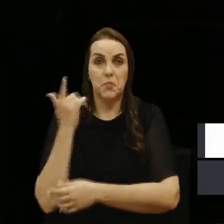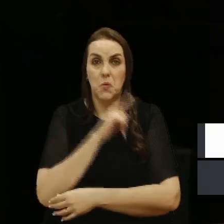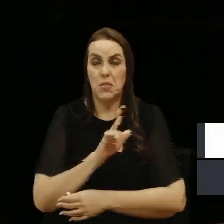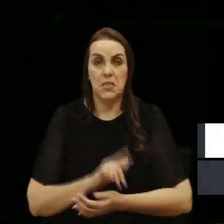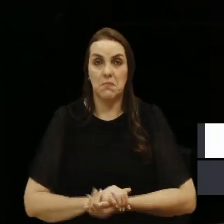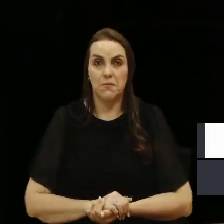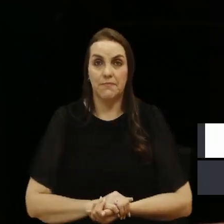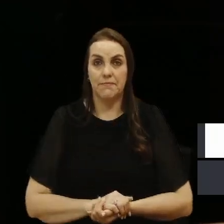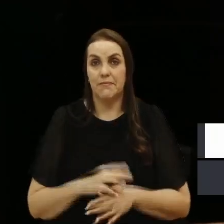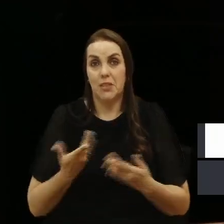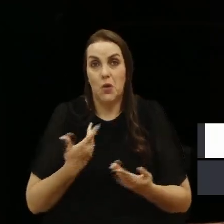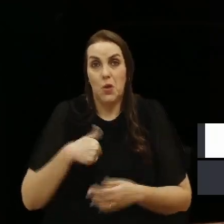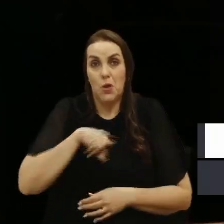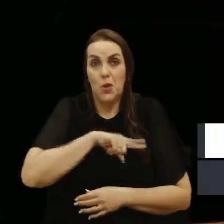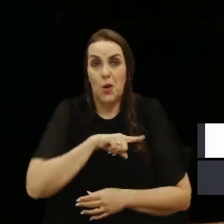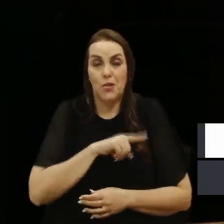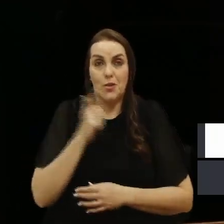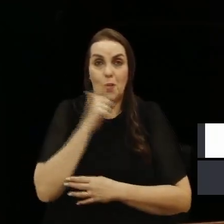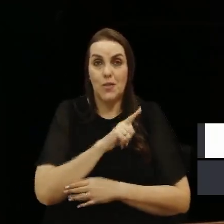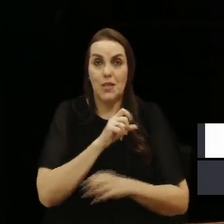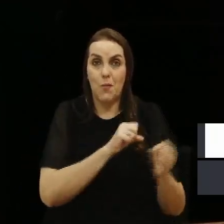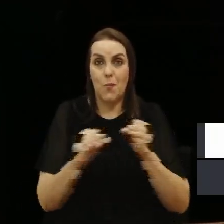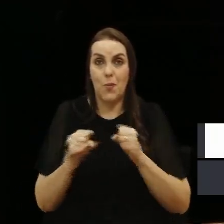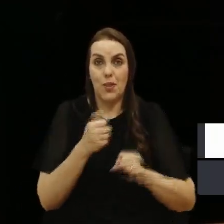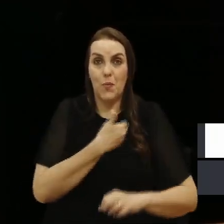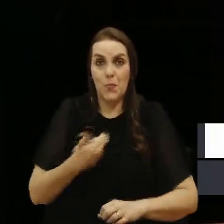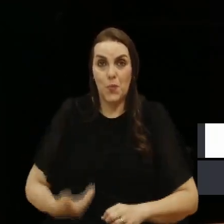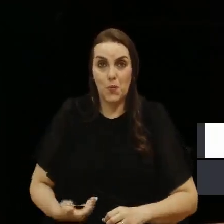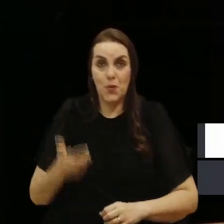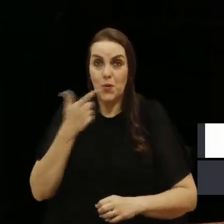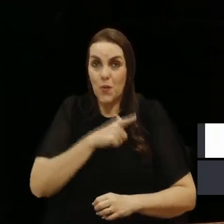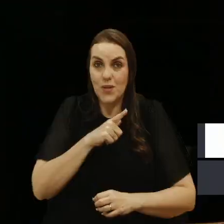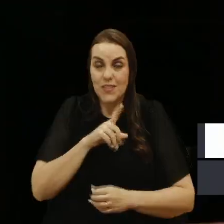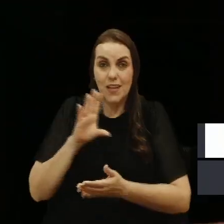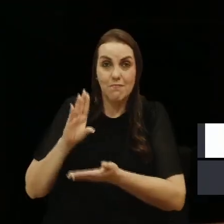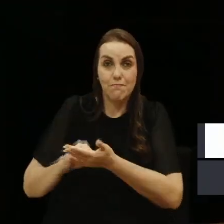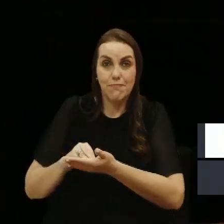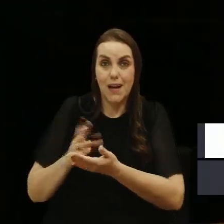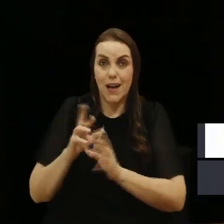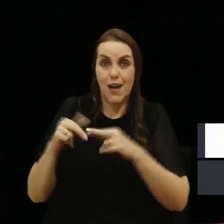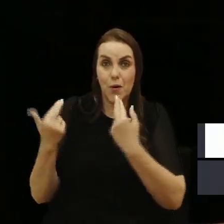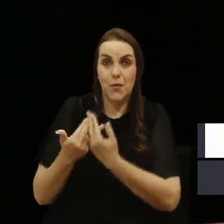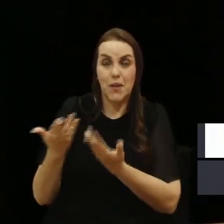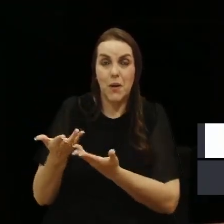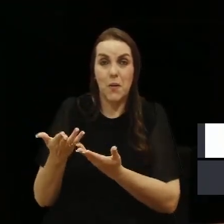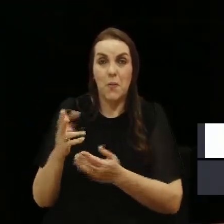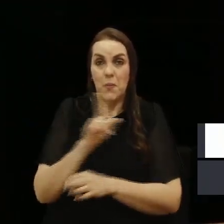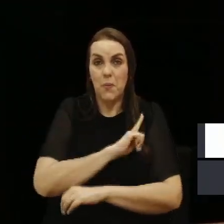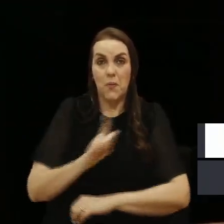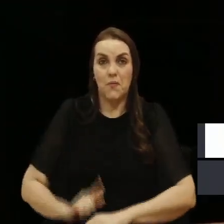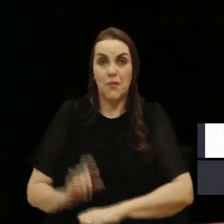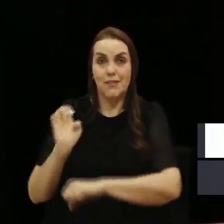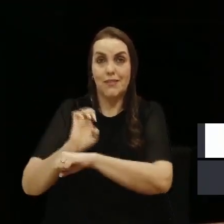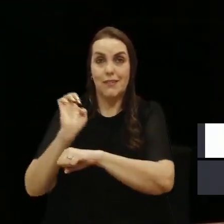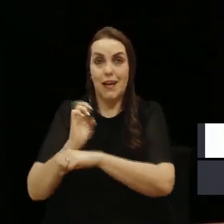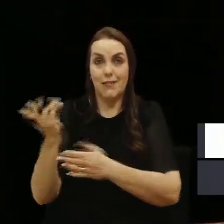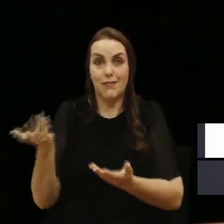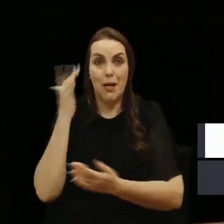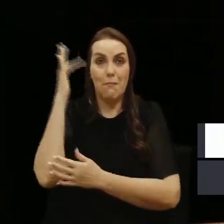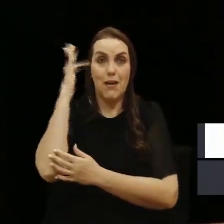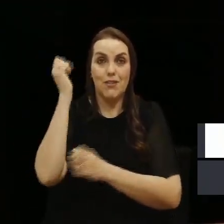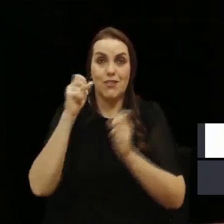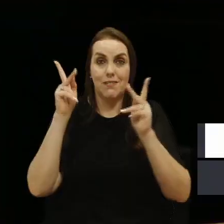não consegue, nós que somos do poder público, não conseguimos agenda com o nosso governo do estado,